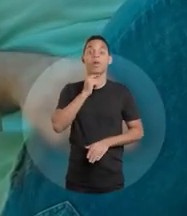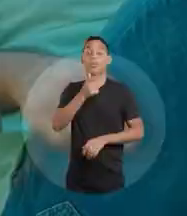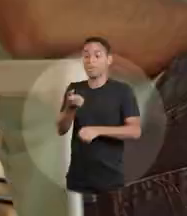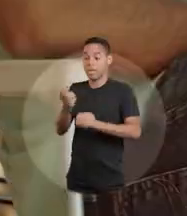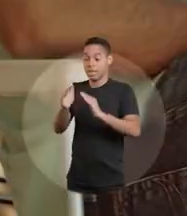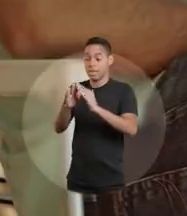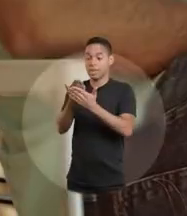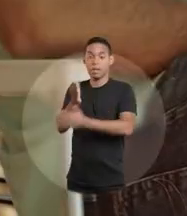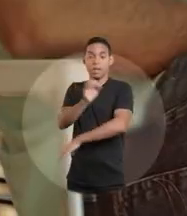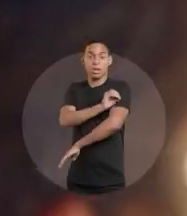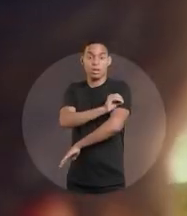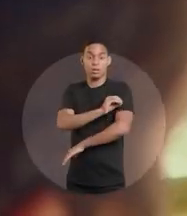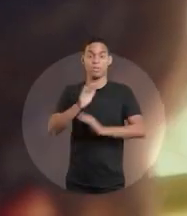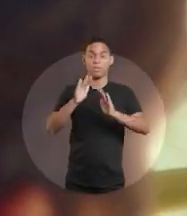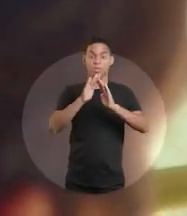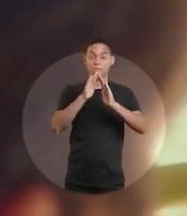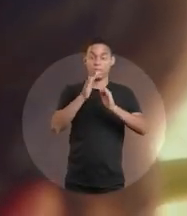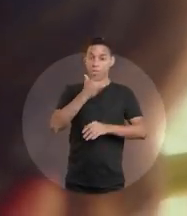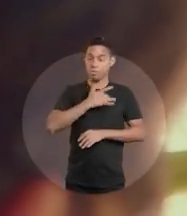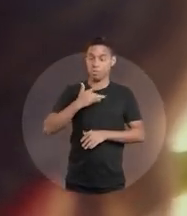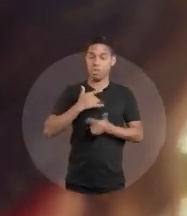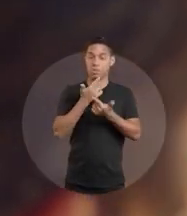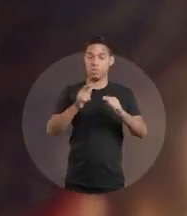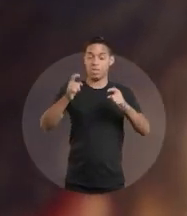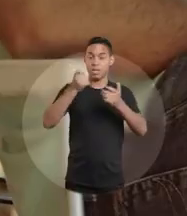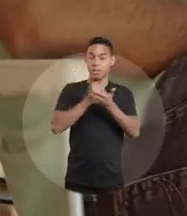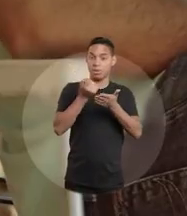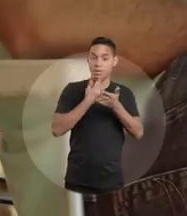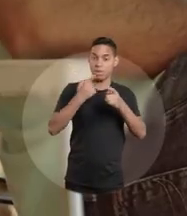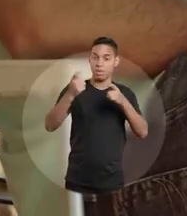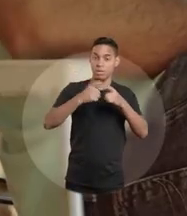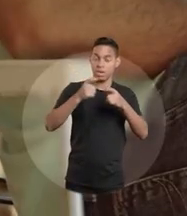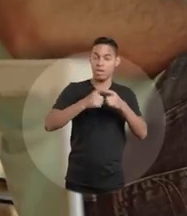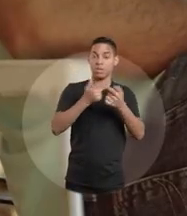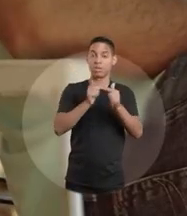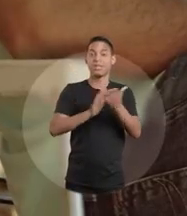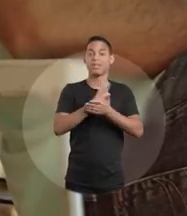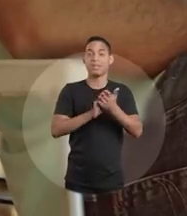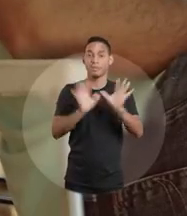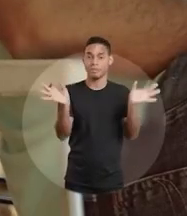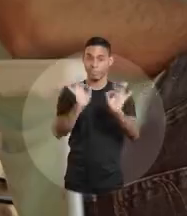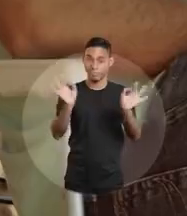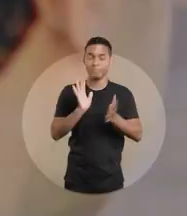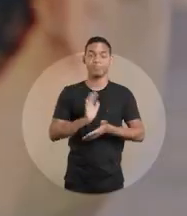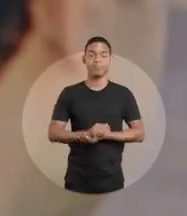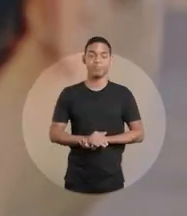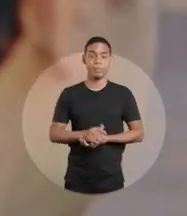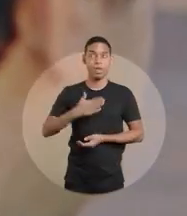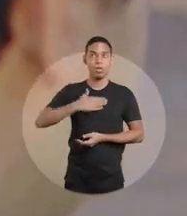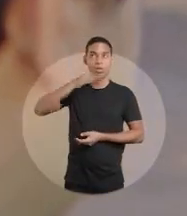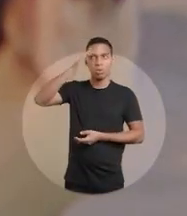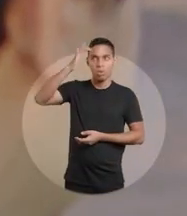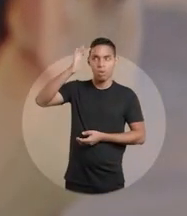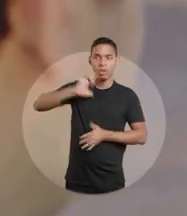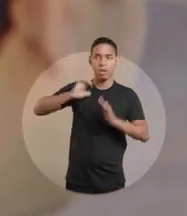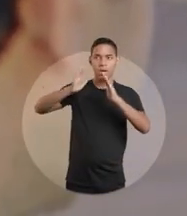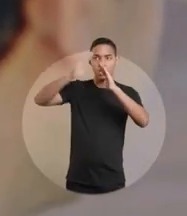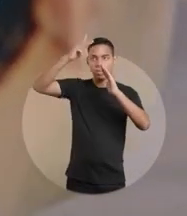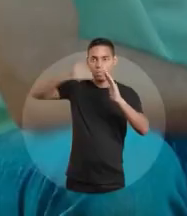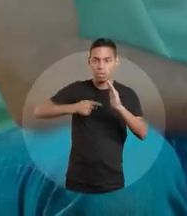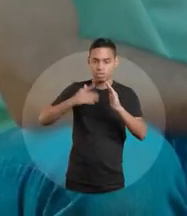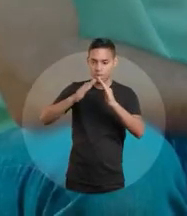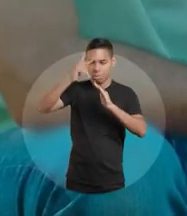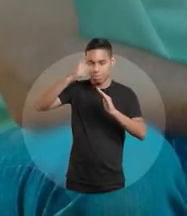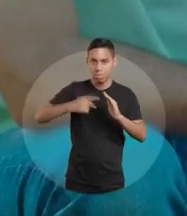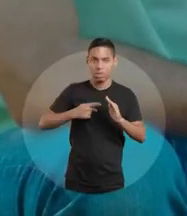creche para eles. Nos postos não tem medicamento, não tem um médico, não tem um ginecologista, não tem um pediatria. Meu sonho é ter uma casa própria,